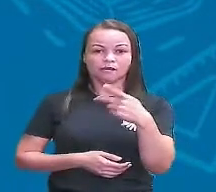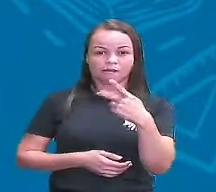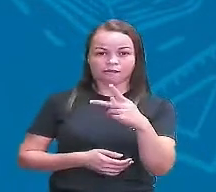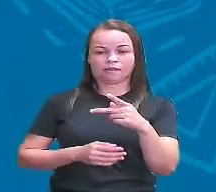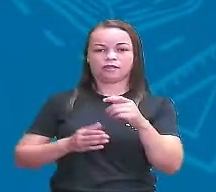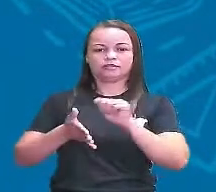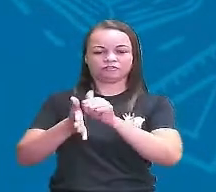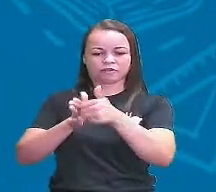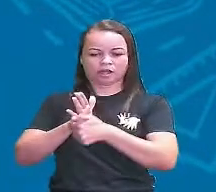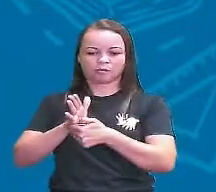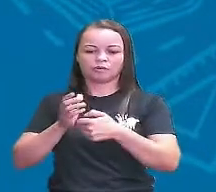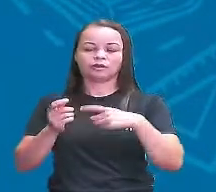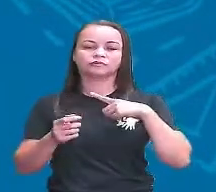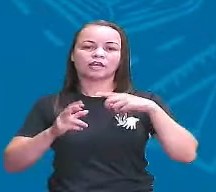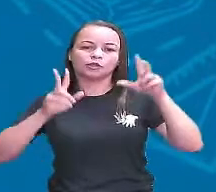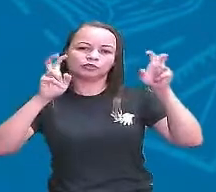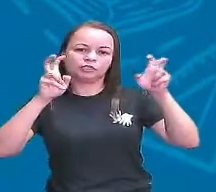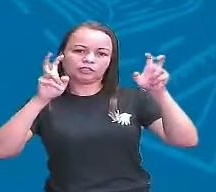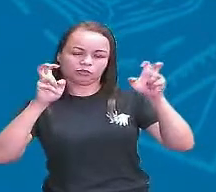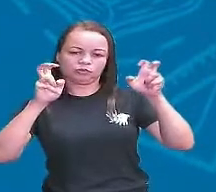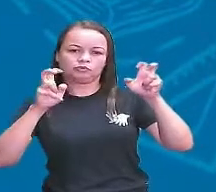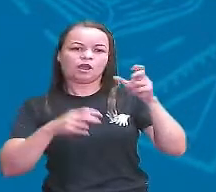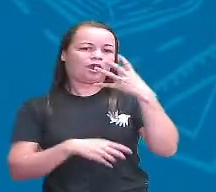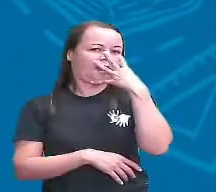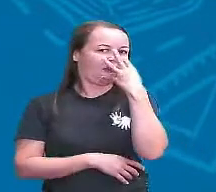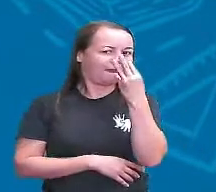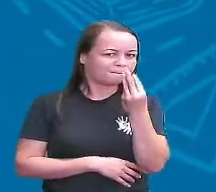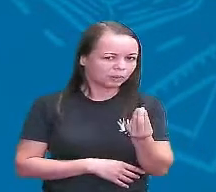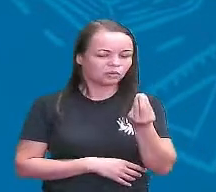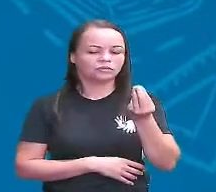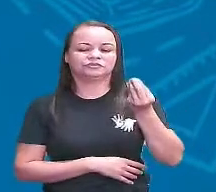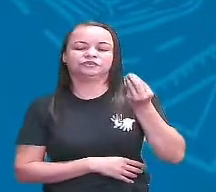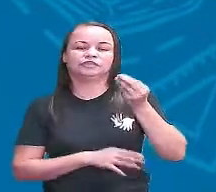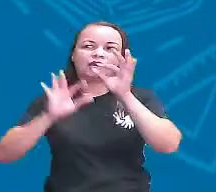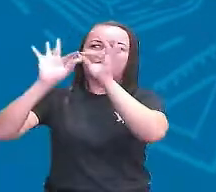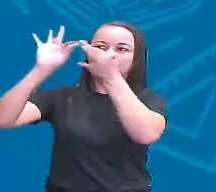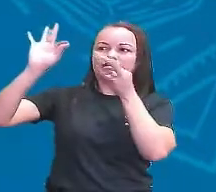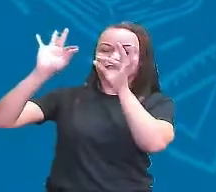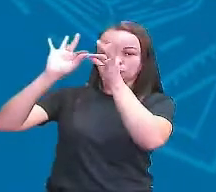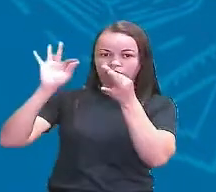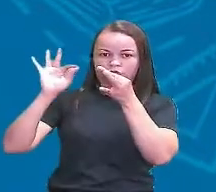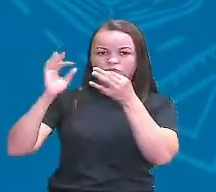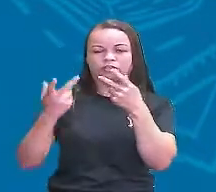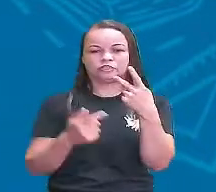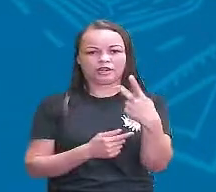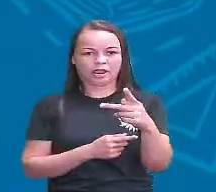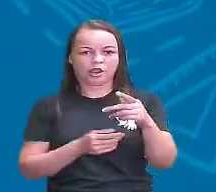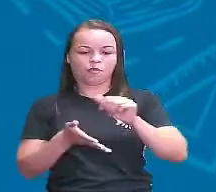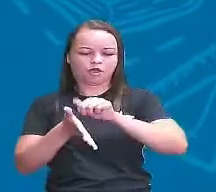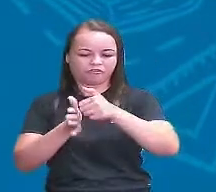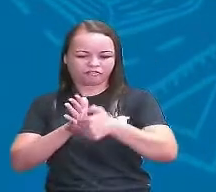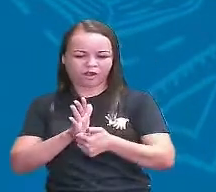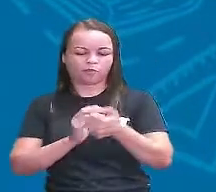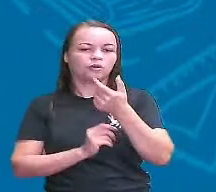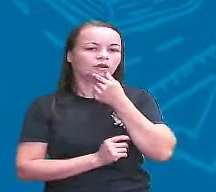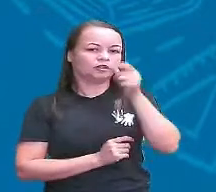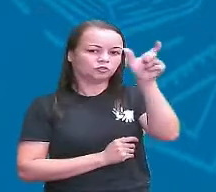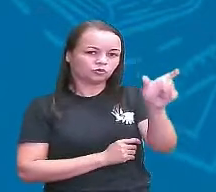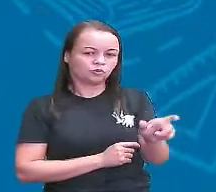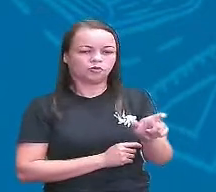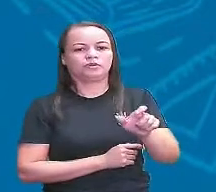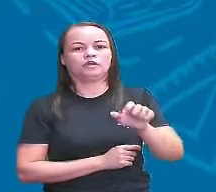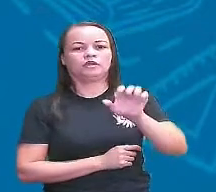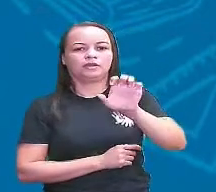título A Raposa e as Uvas. E é uma fábula de Esopo também, tá? Com a adaptação de